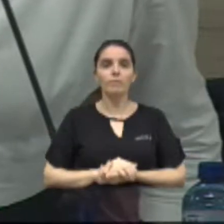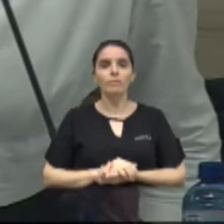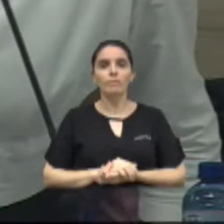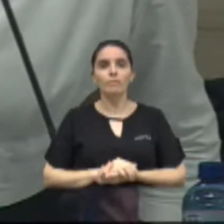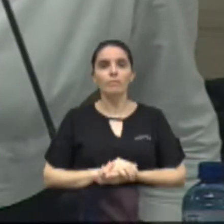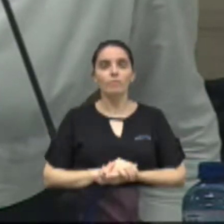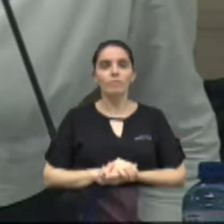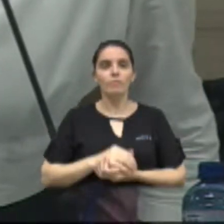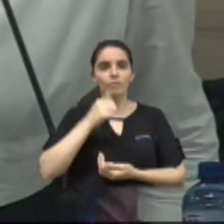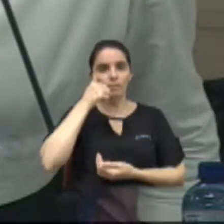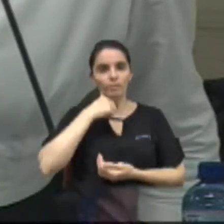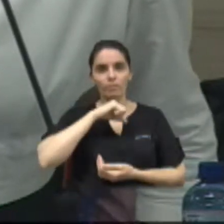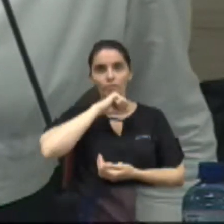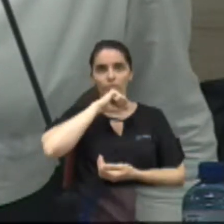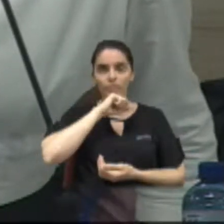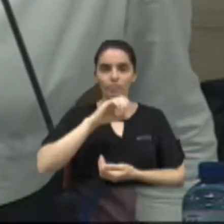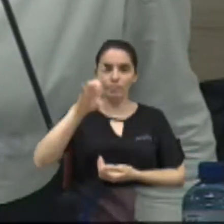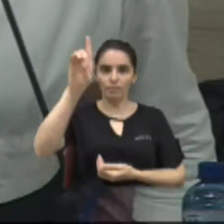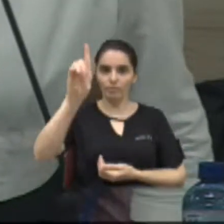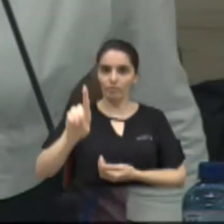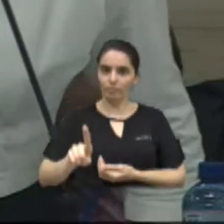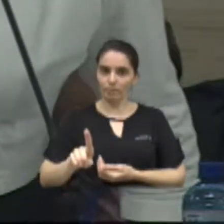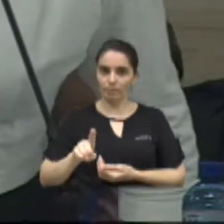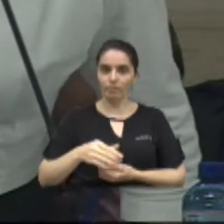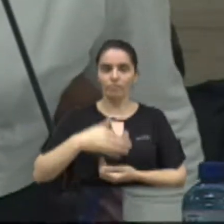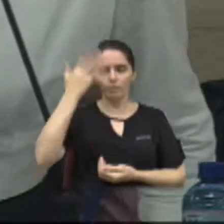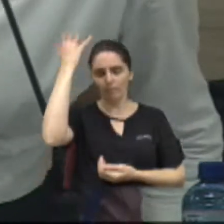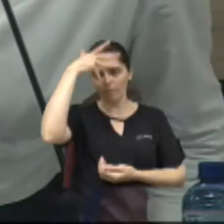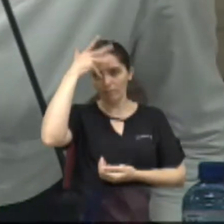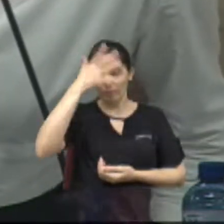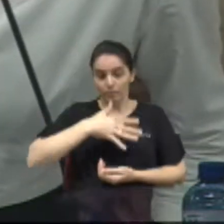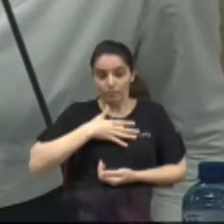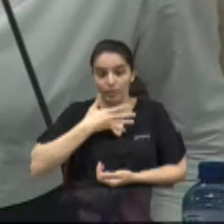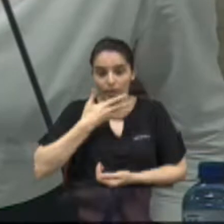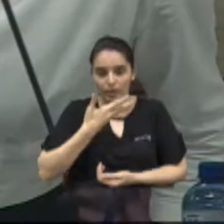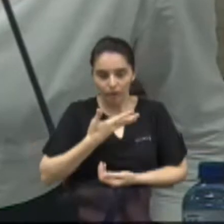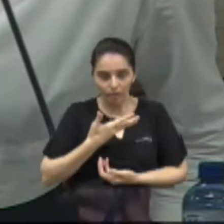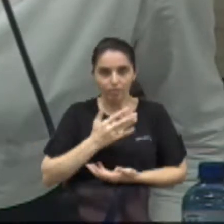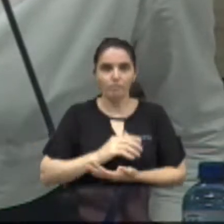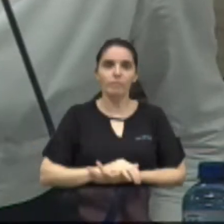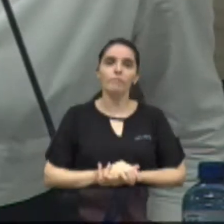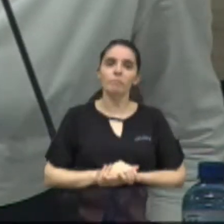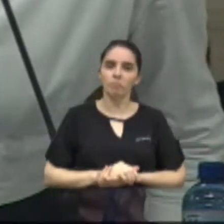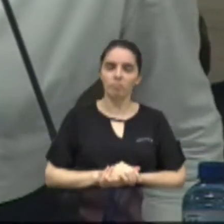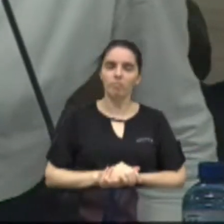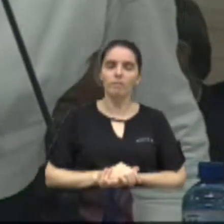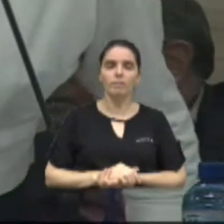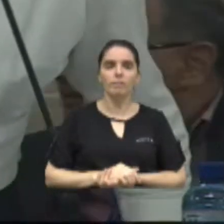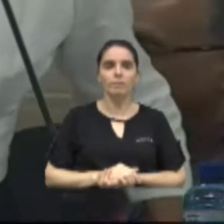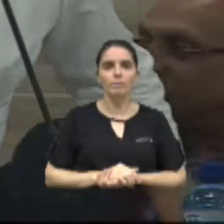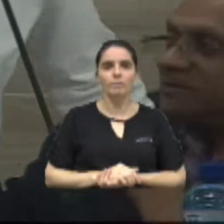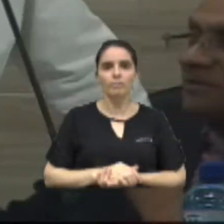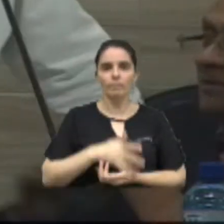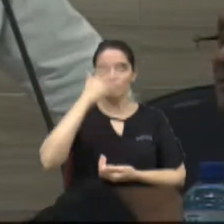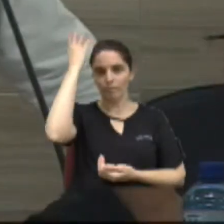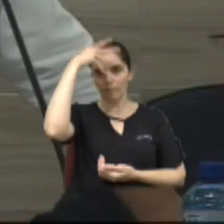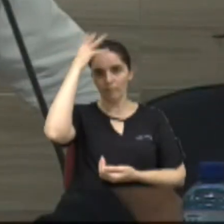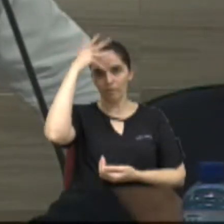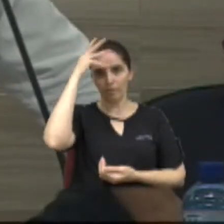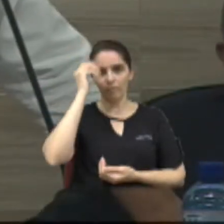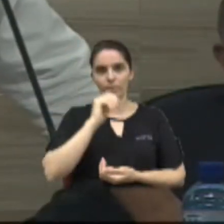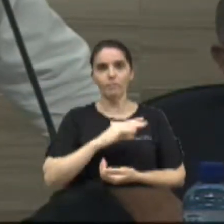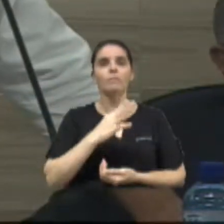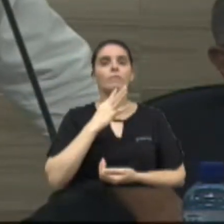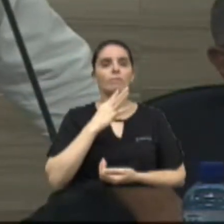mãe dela também uma grande admiração. Então, me levanto aqui para falar que também tenho amigos que esperam